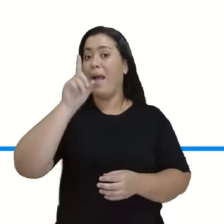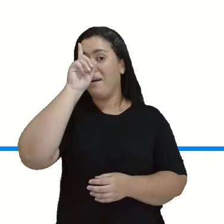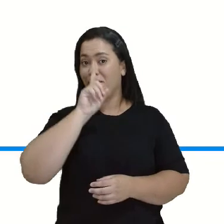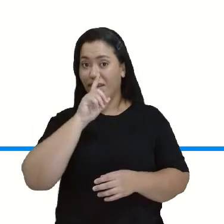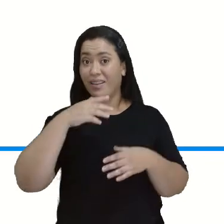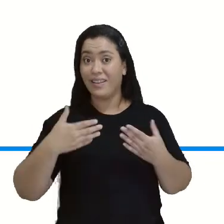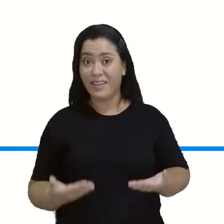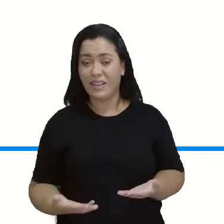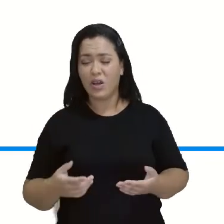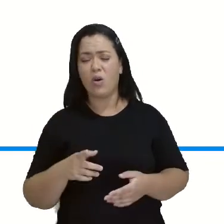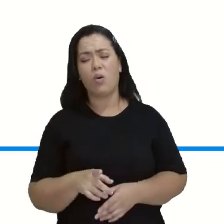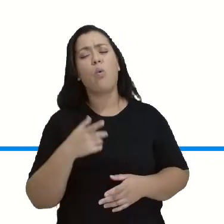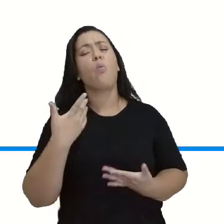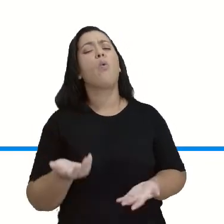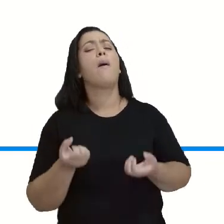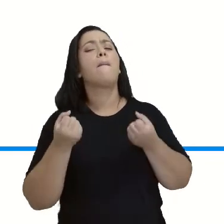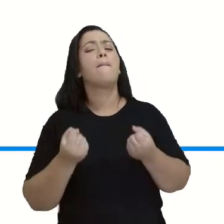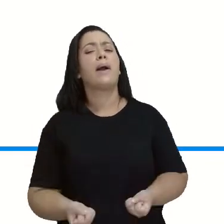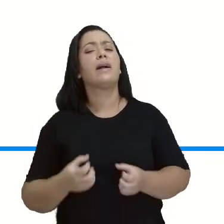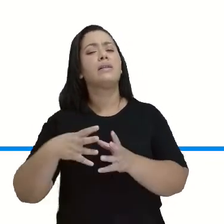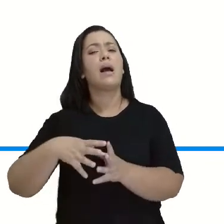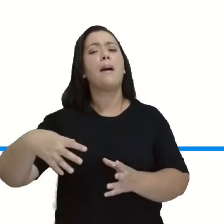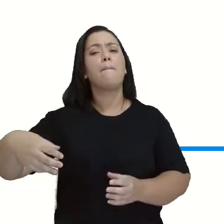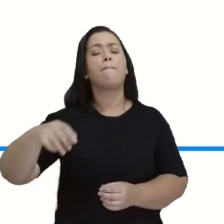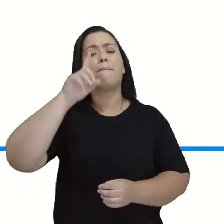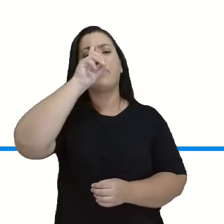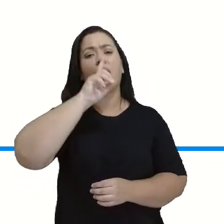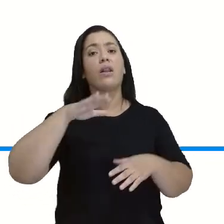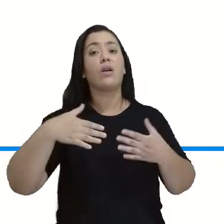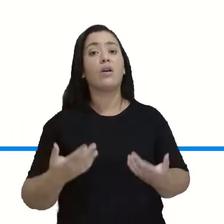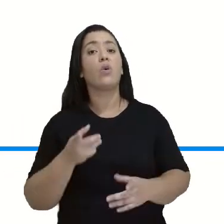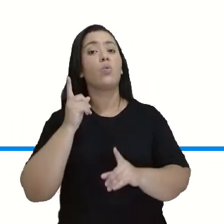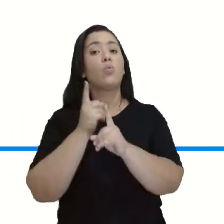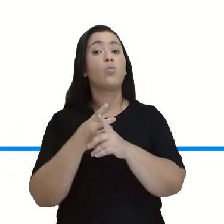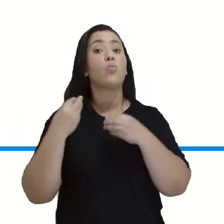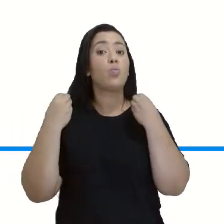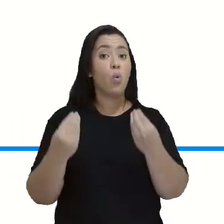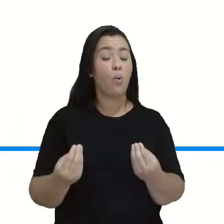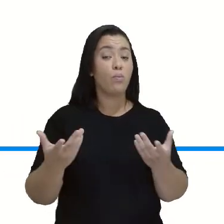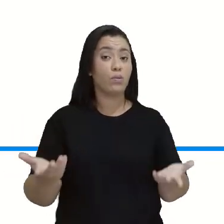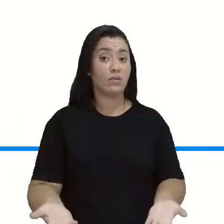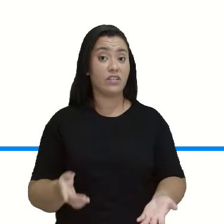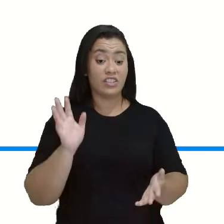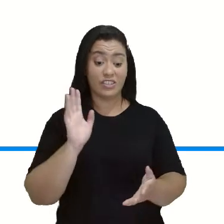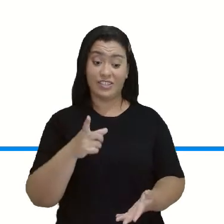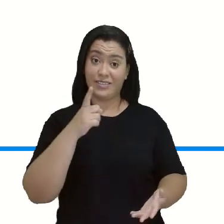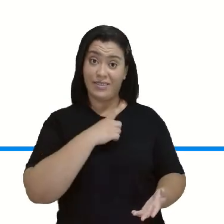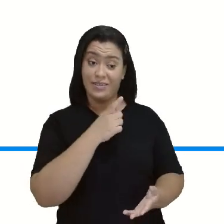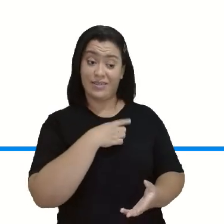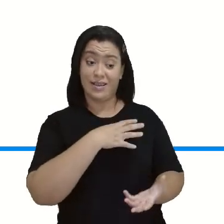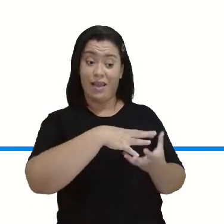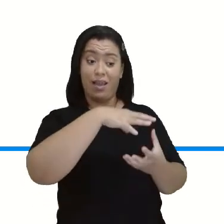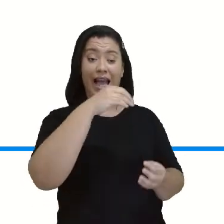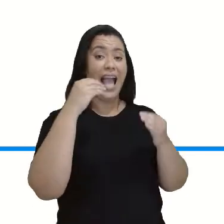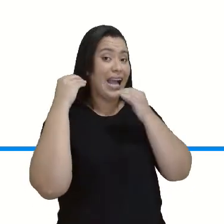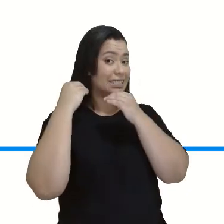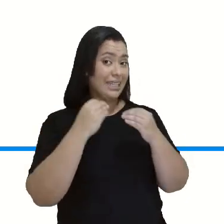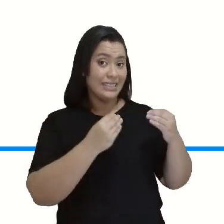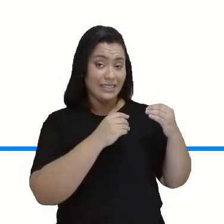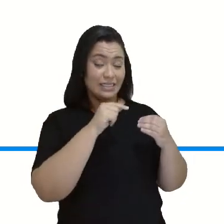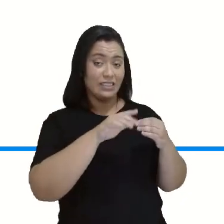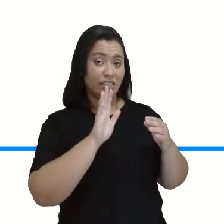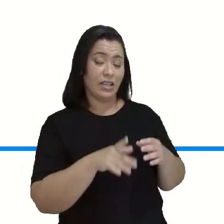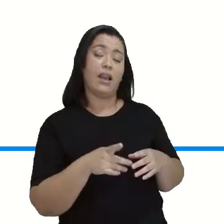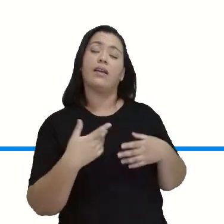E quanto é a massa do melão? Como é que a gente consegue encontrar a massa do melão? Se você já tem o da melancia, é só